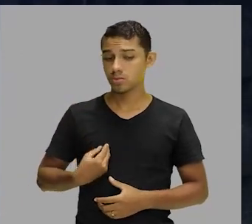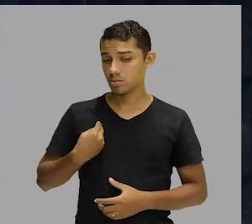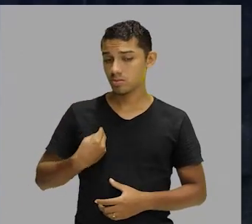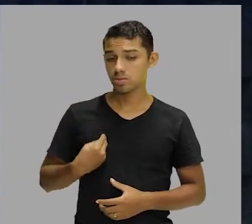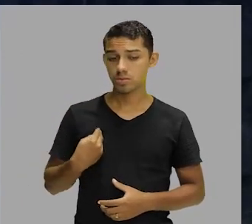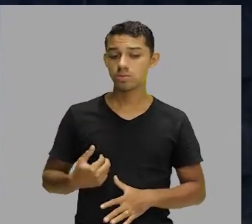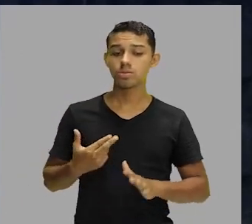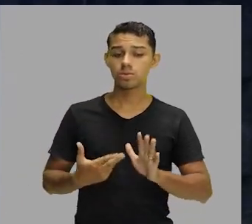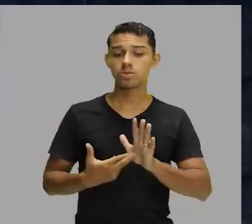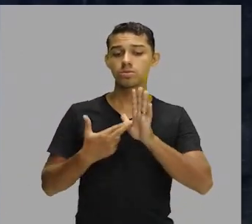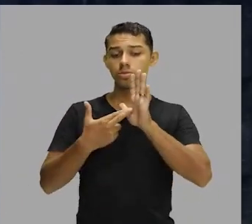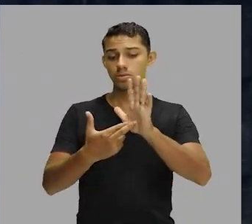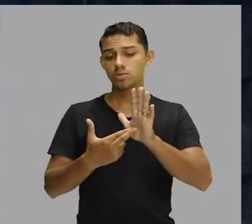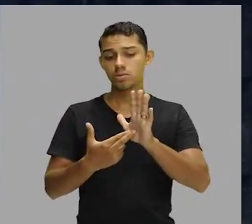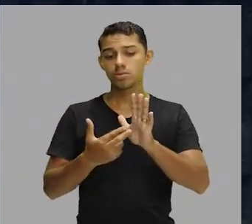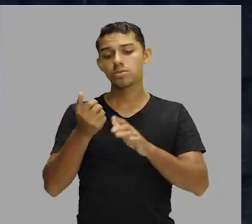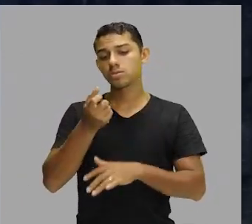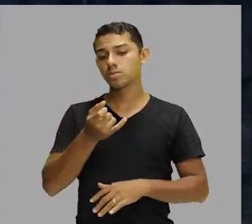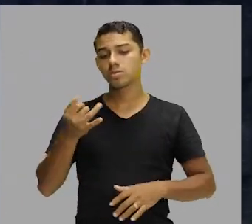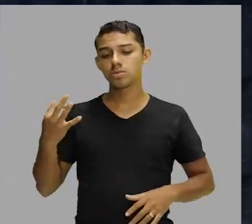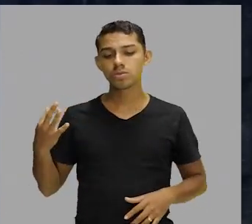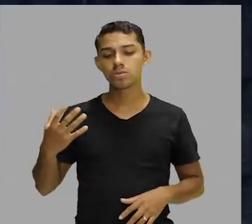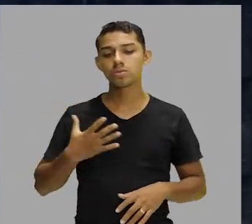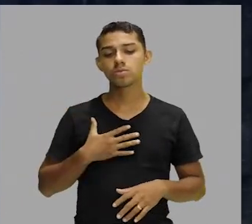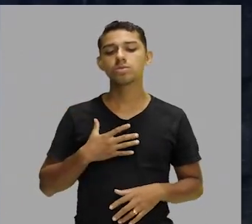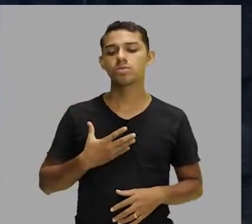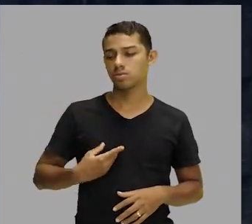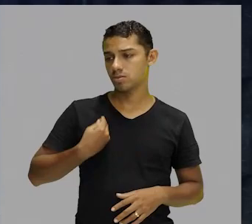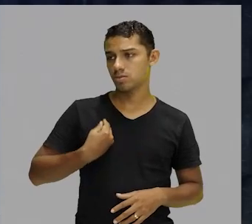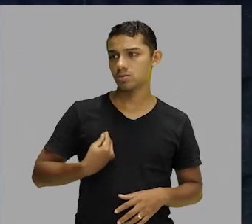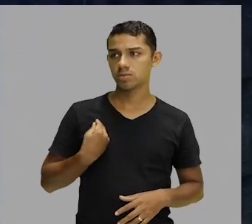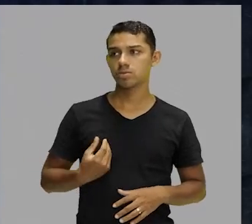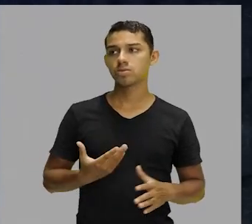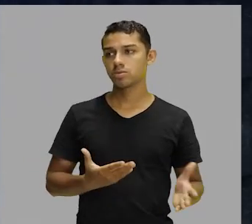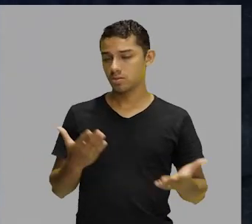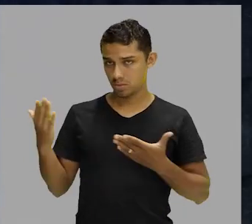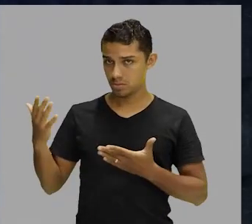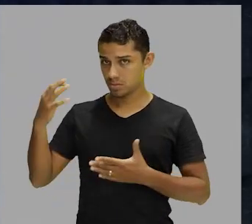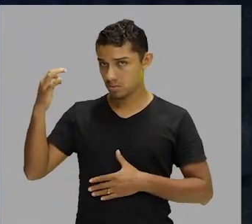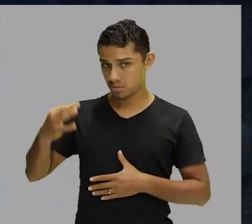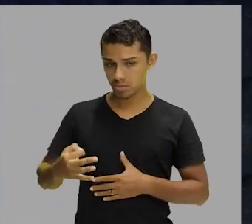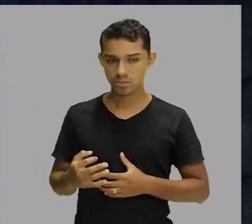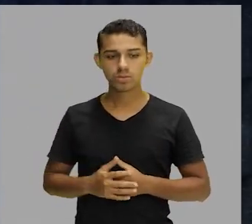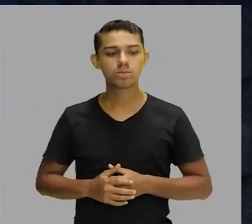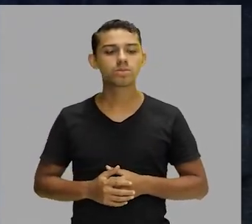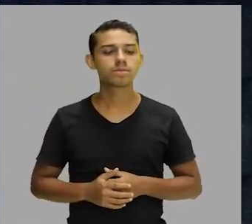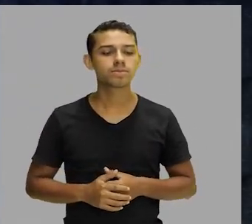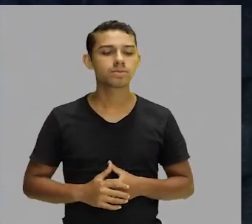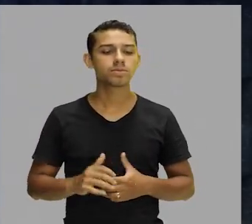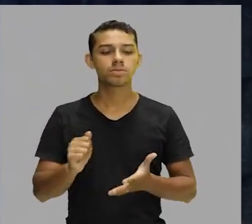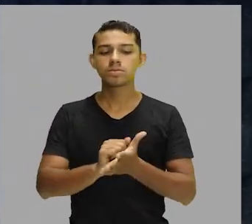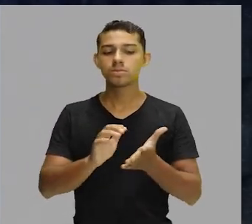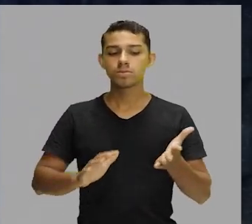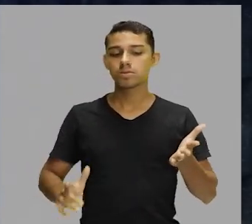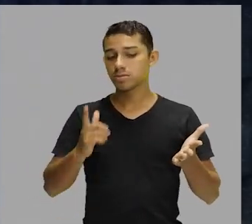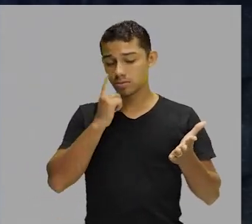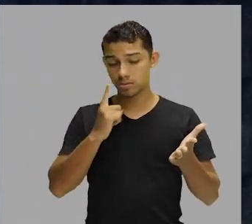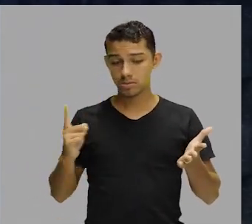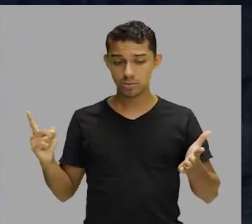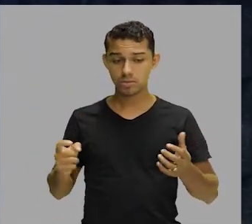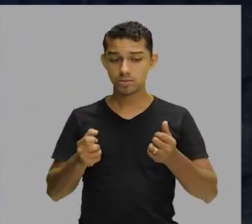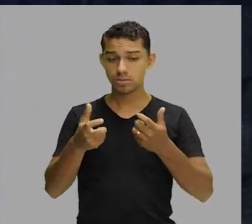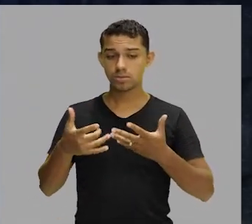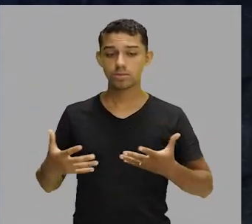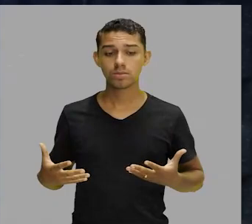retângulo representa a quantidade de indivíduos em cada nível trófico, ok? Vamos para a próxima questão. Próxima questão